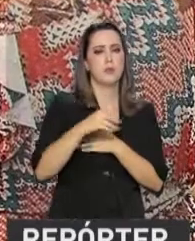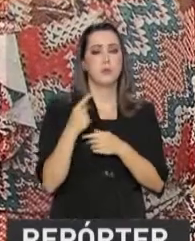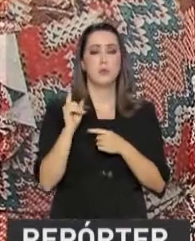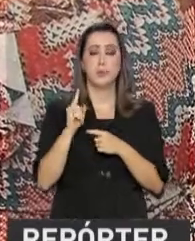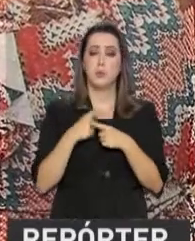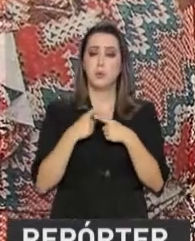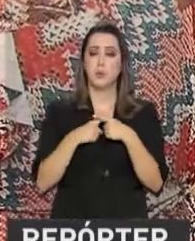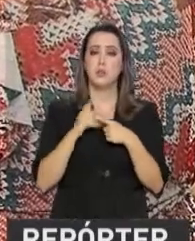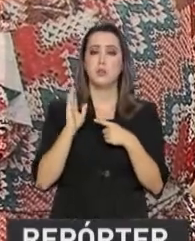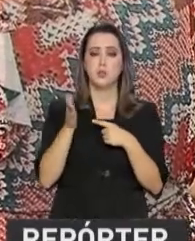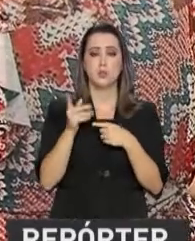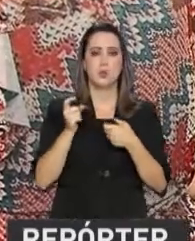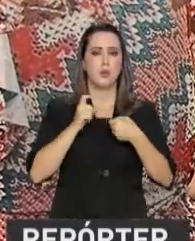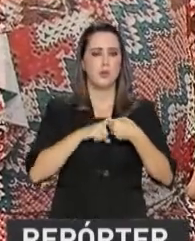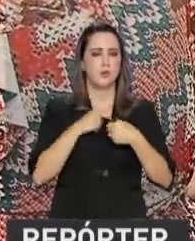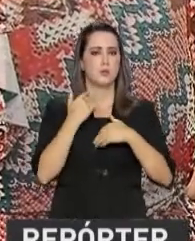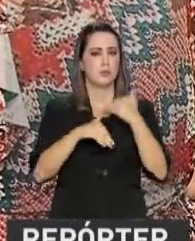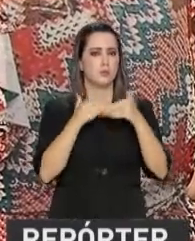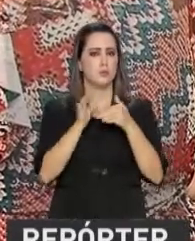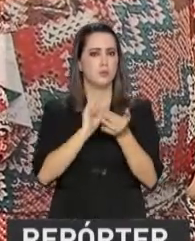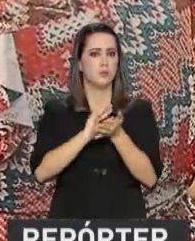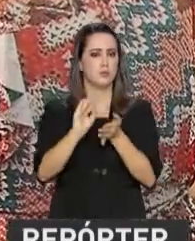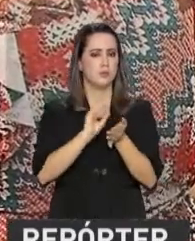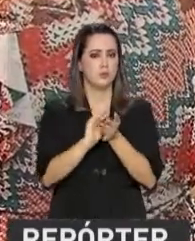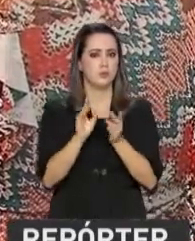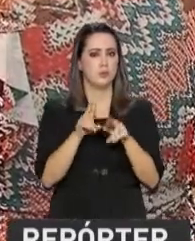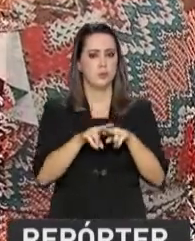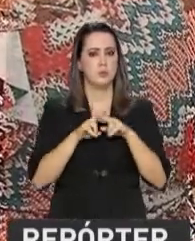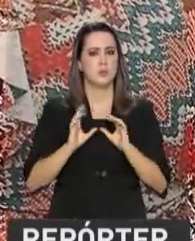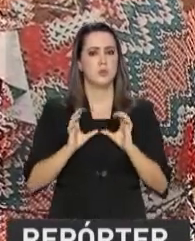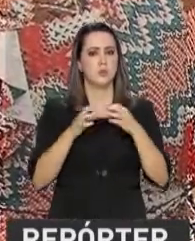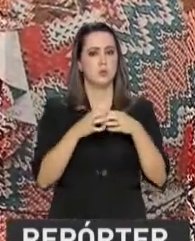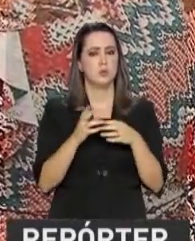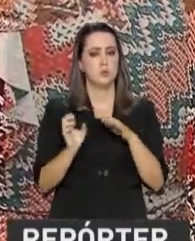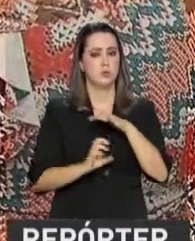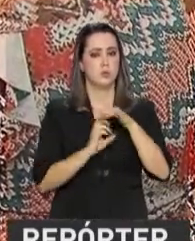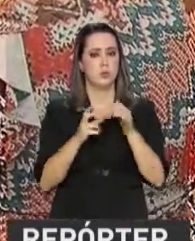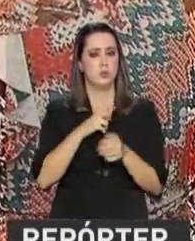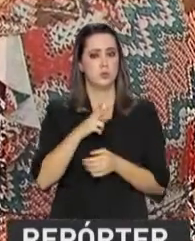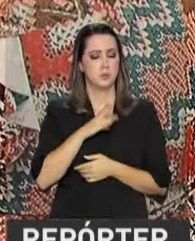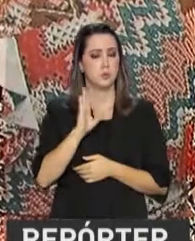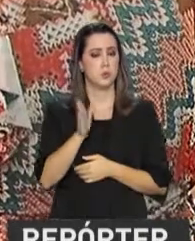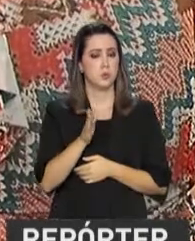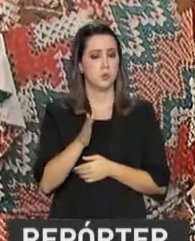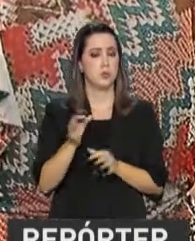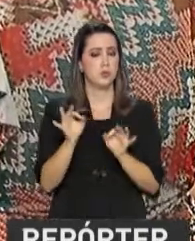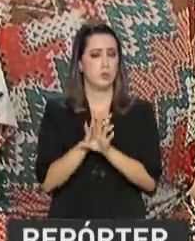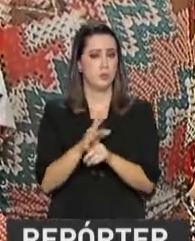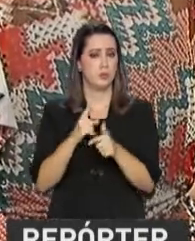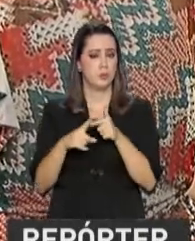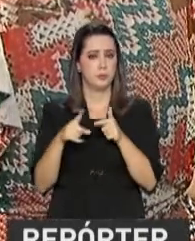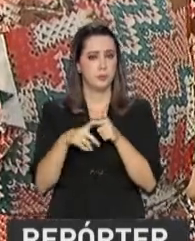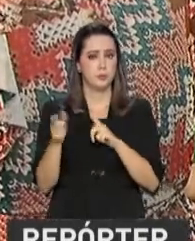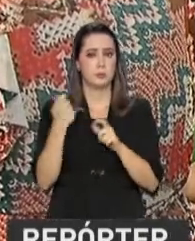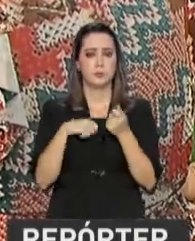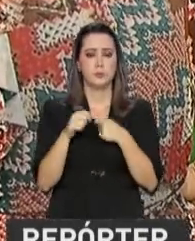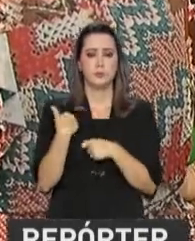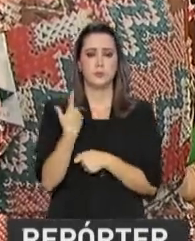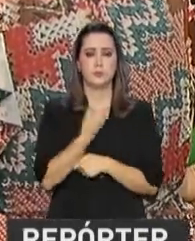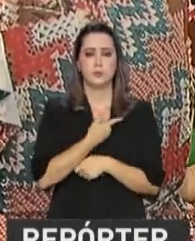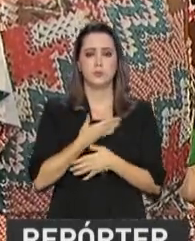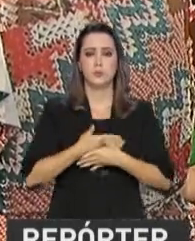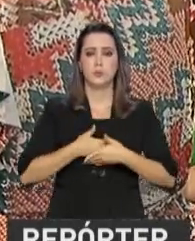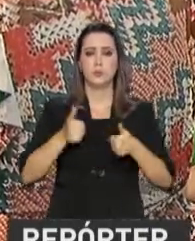recuperou a sua capacidade de investimento pelo setor público, a recessão já acabou, estamos melhorando